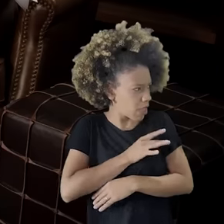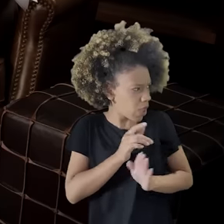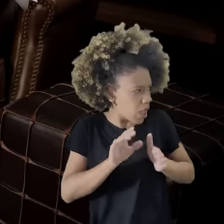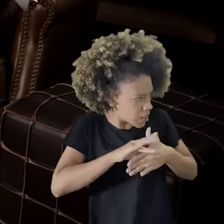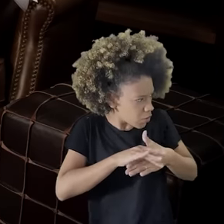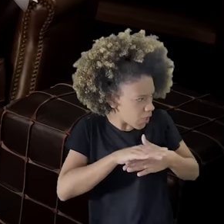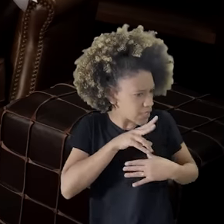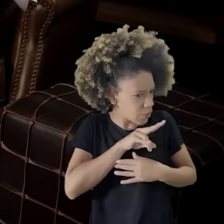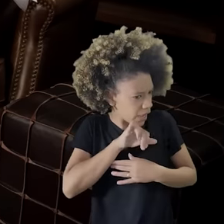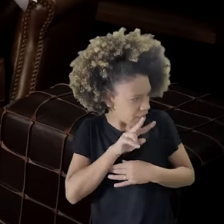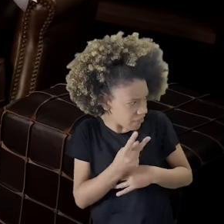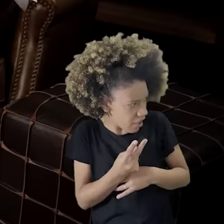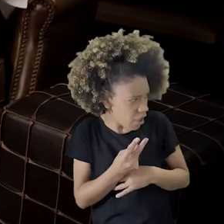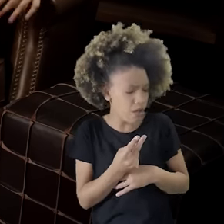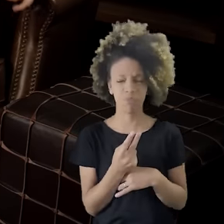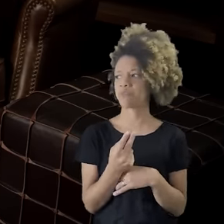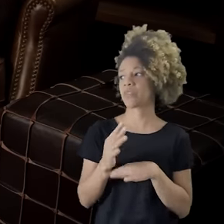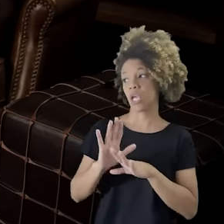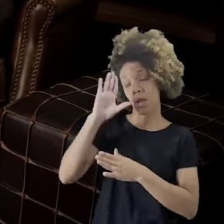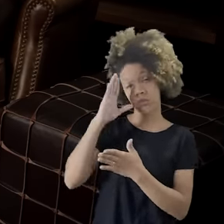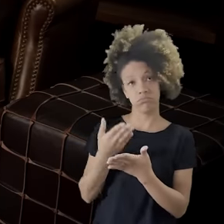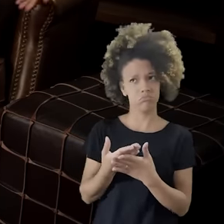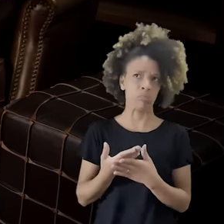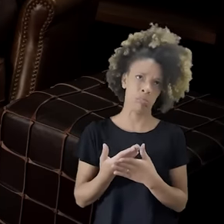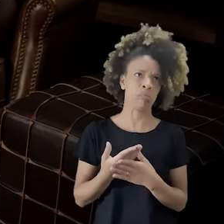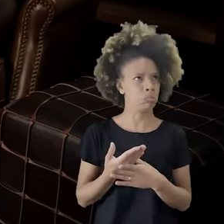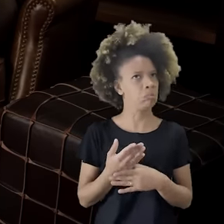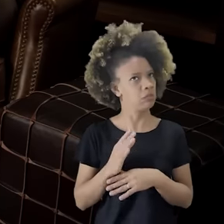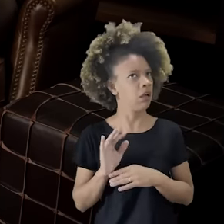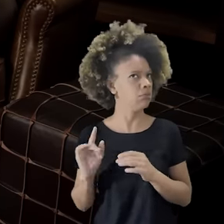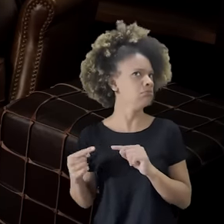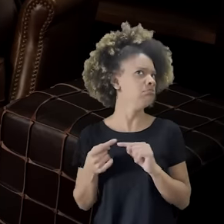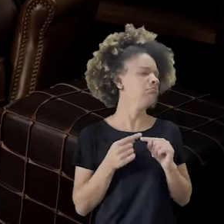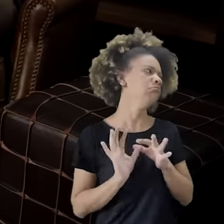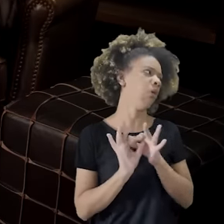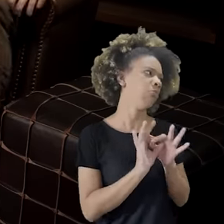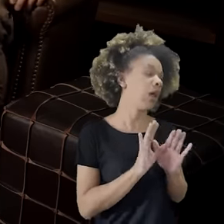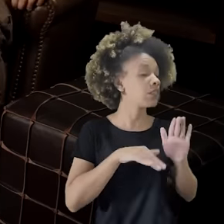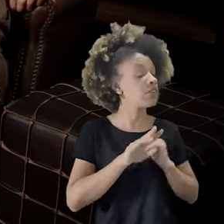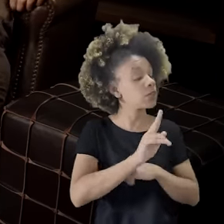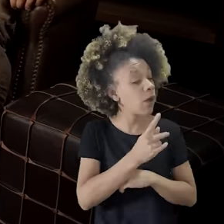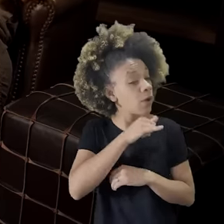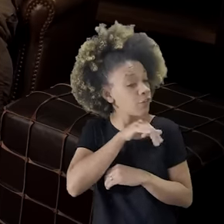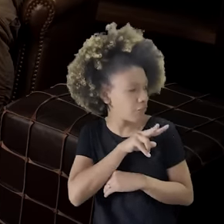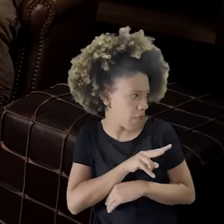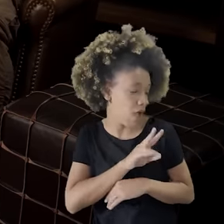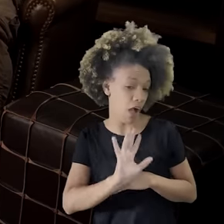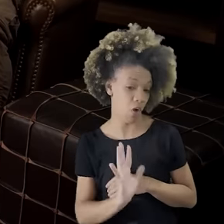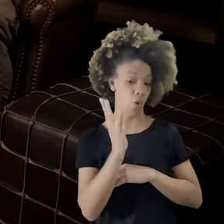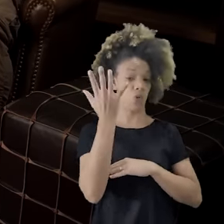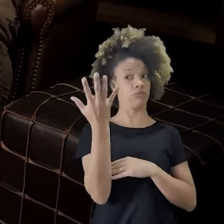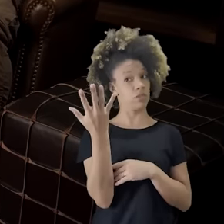eu acredito que eu acredito que faz sentido muita gente que talvez ela surgiu né